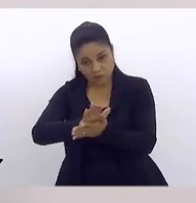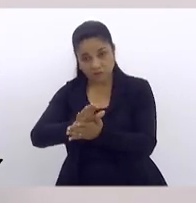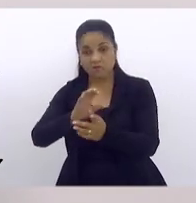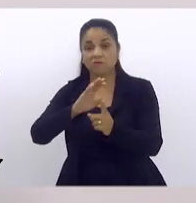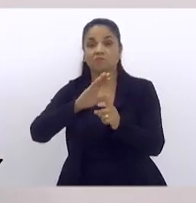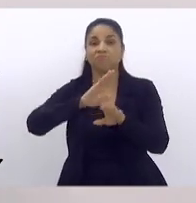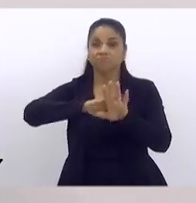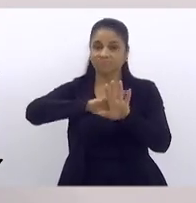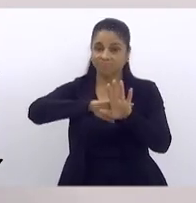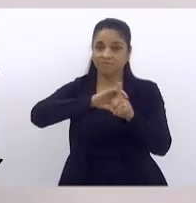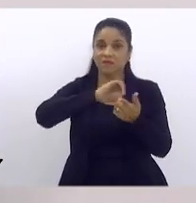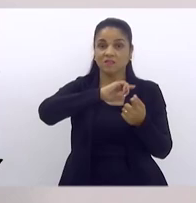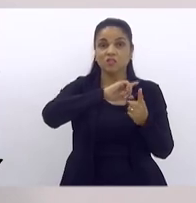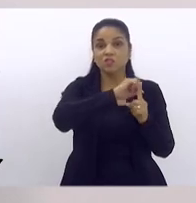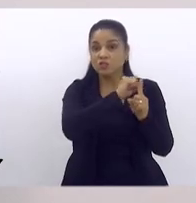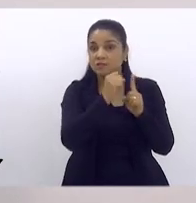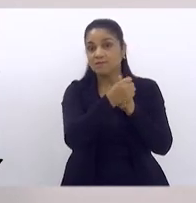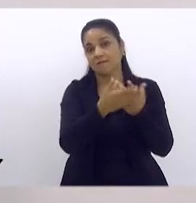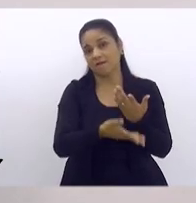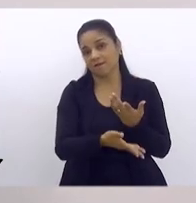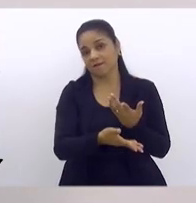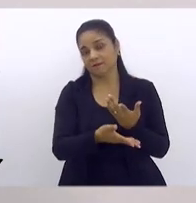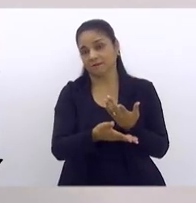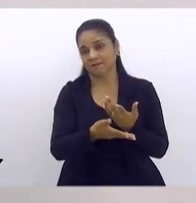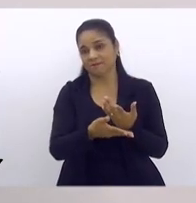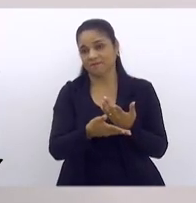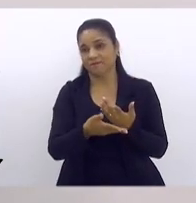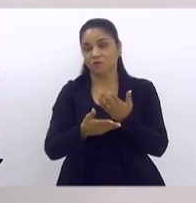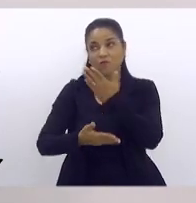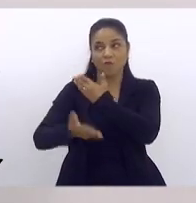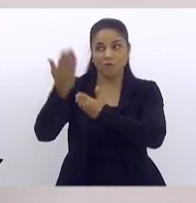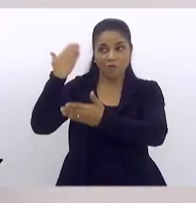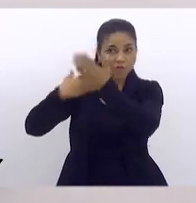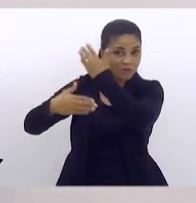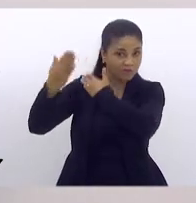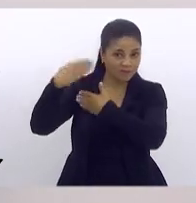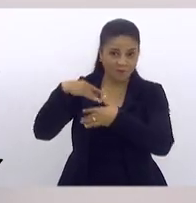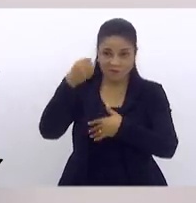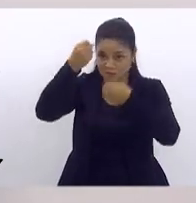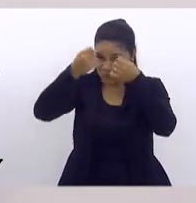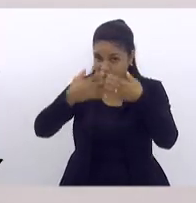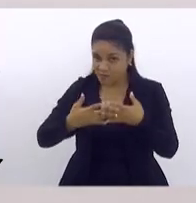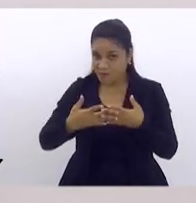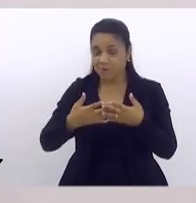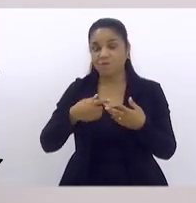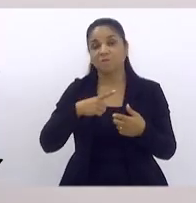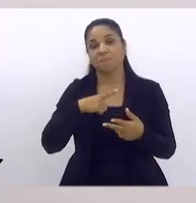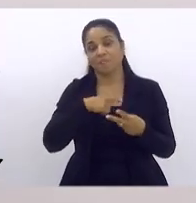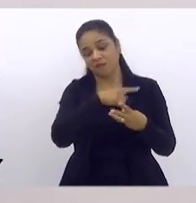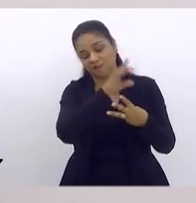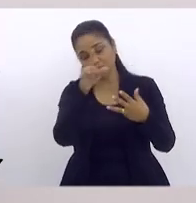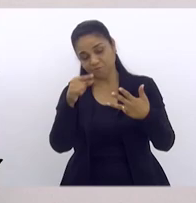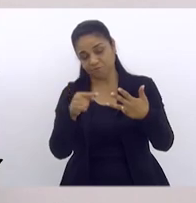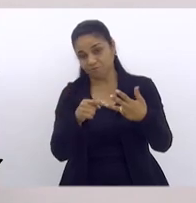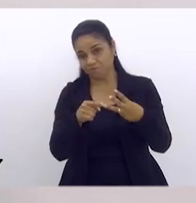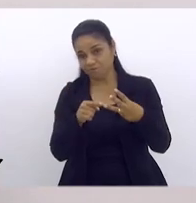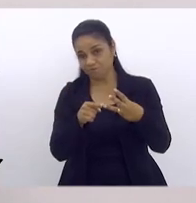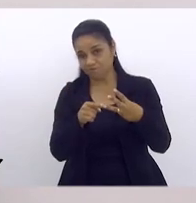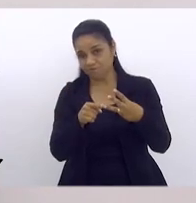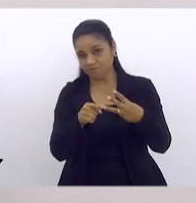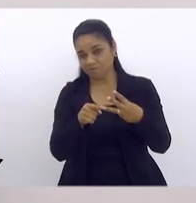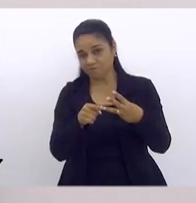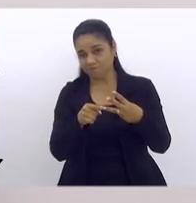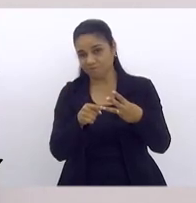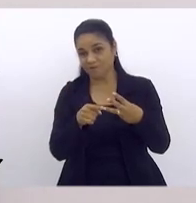como um todo eu tô voltando ao passado para mostrar e tem um outro critério que